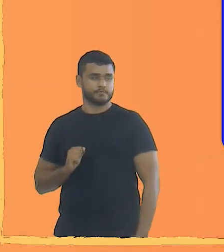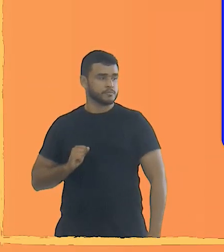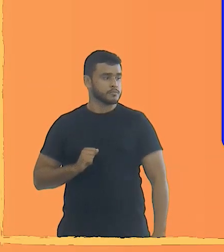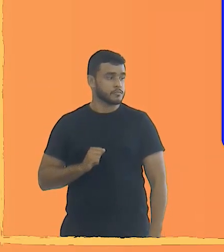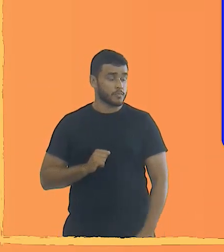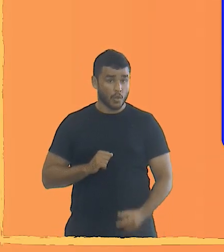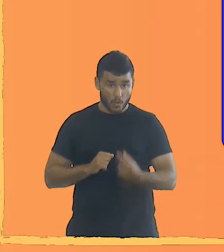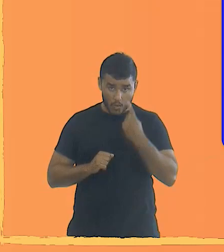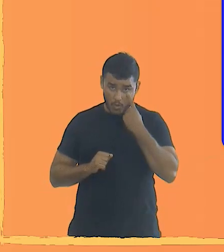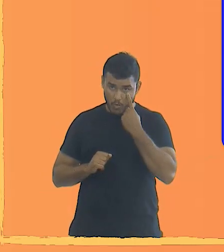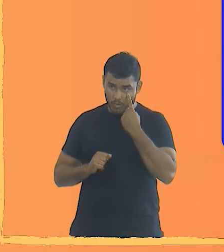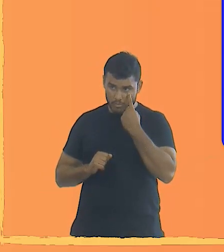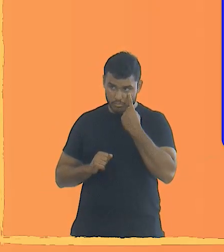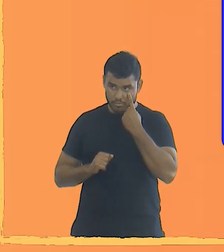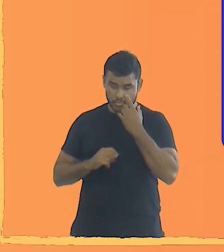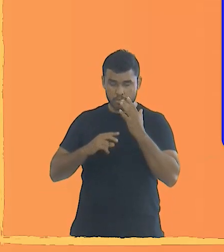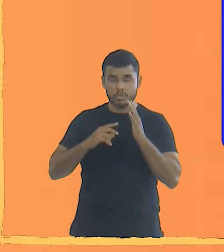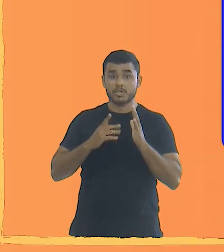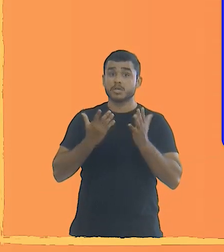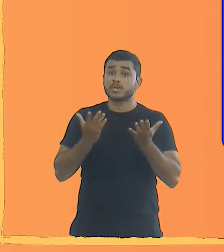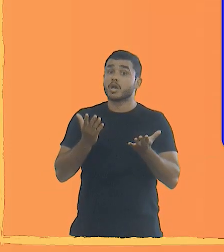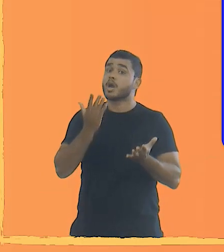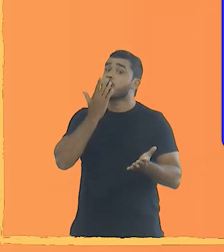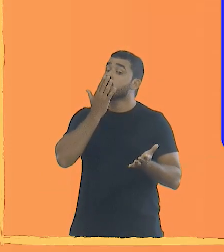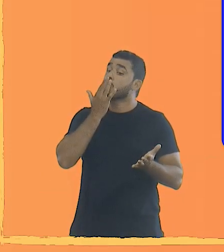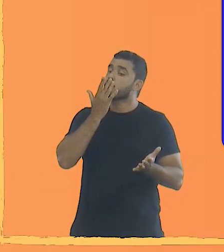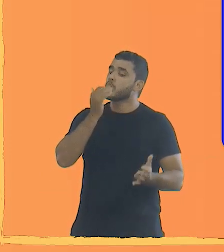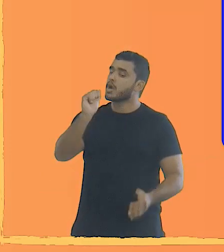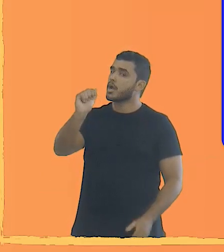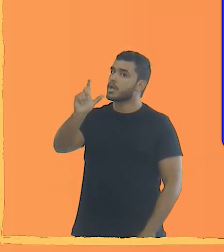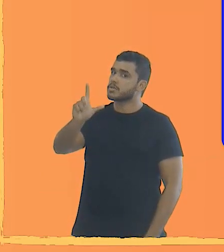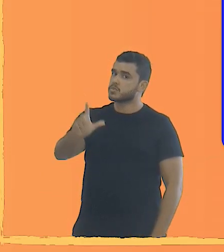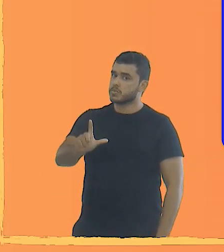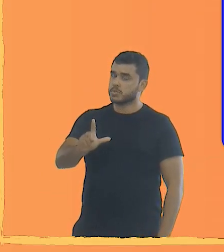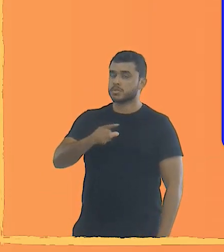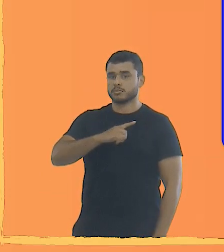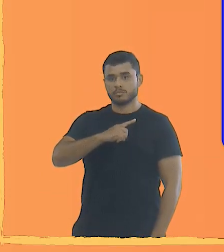existem 3 tipos de azul. Existe o azul